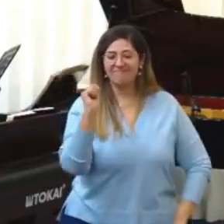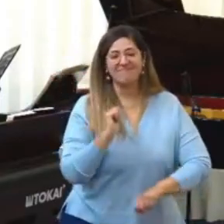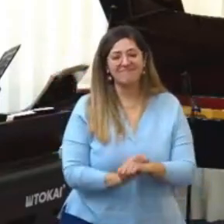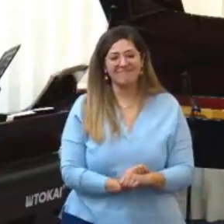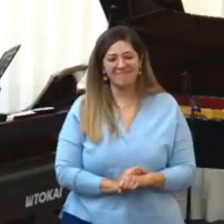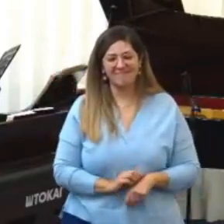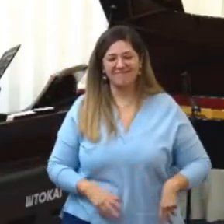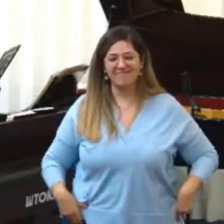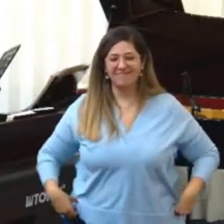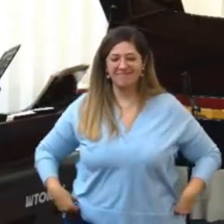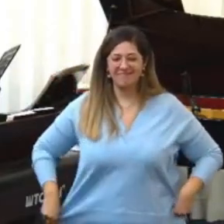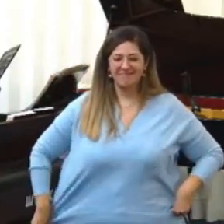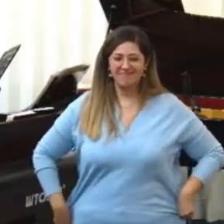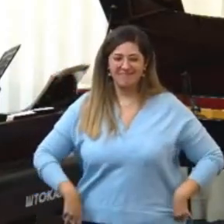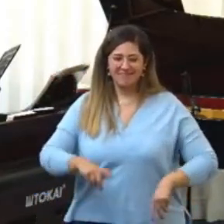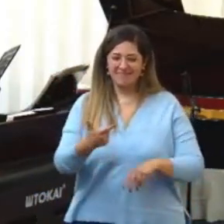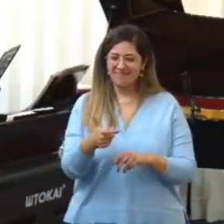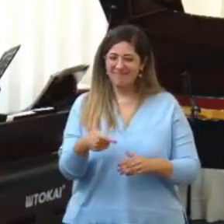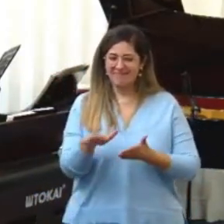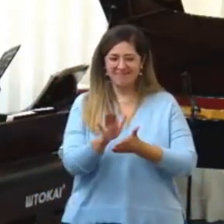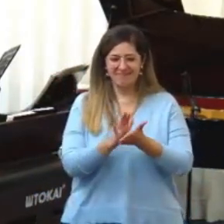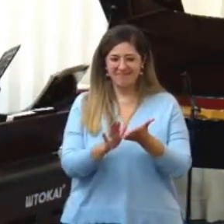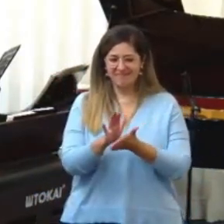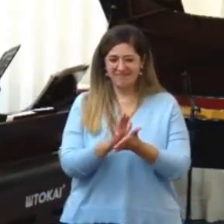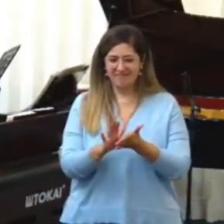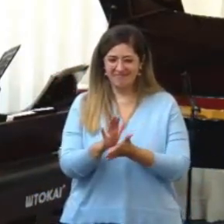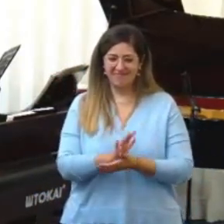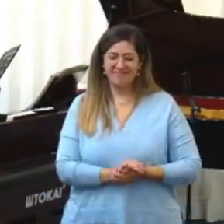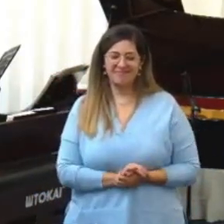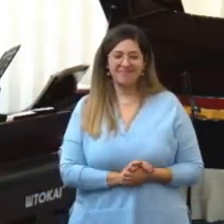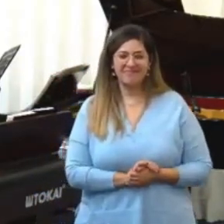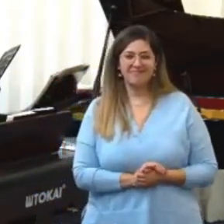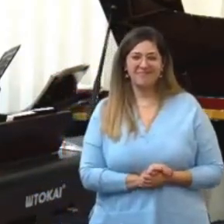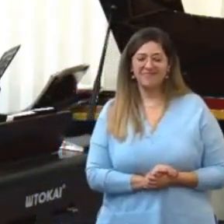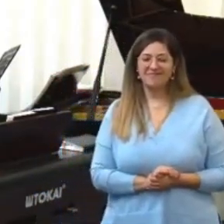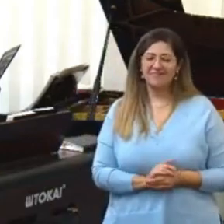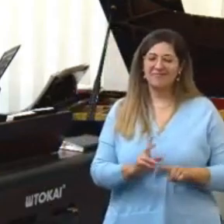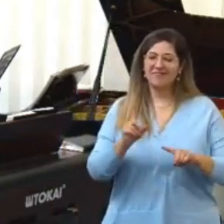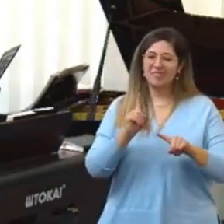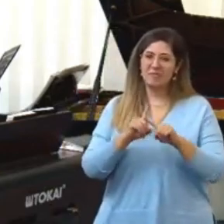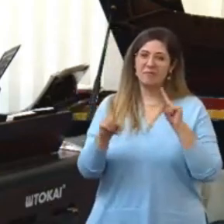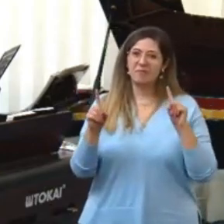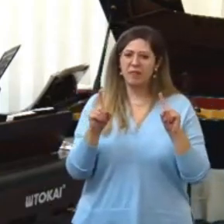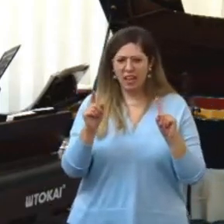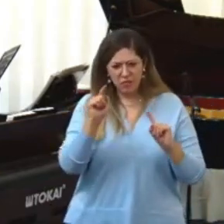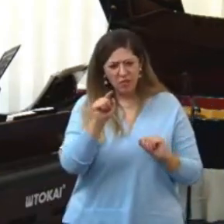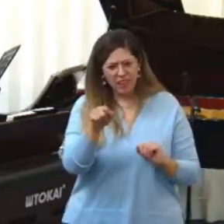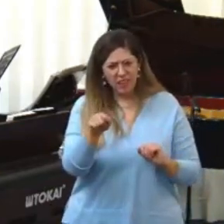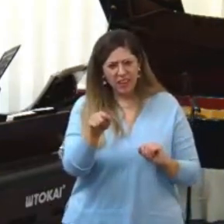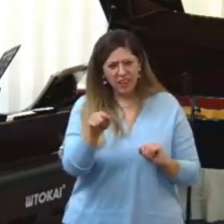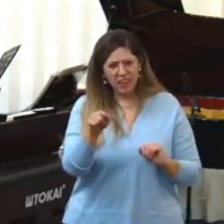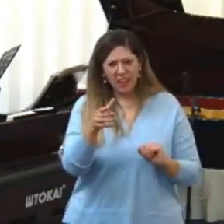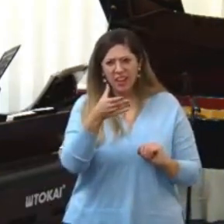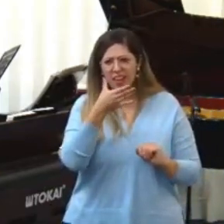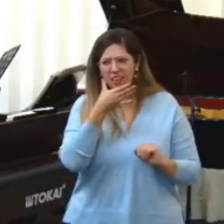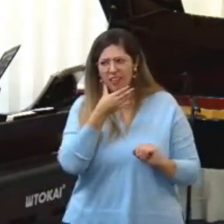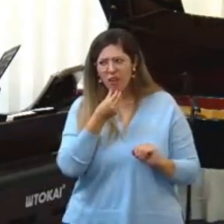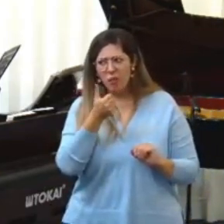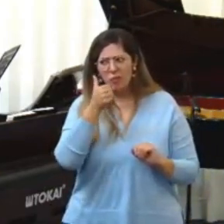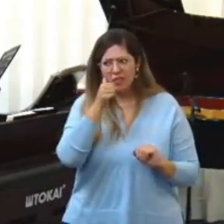eles não existem mesmo, tá? Mas você existe. Sua cama